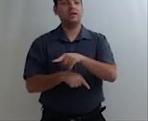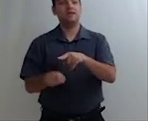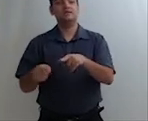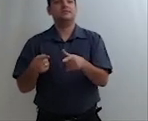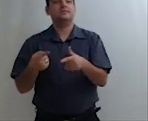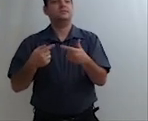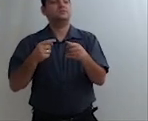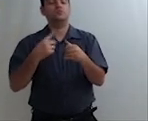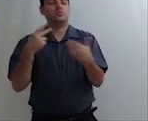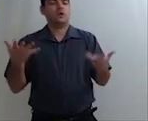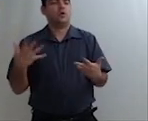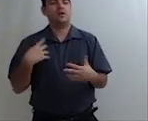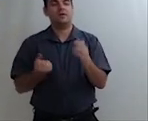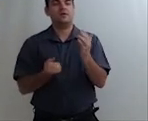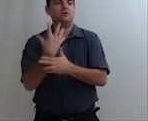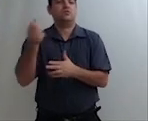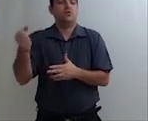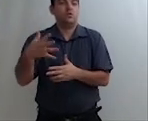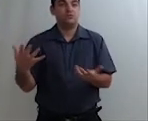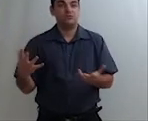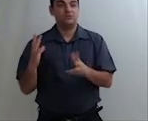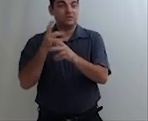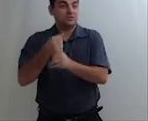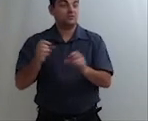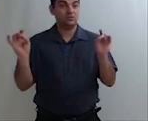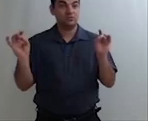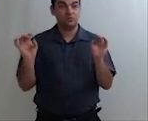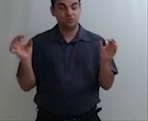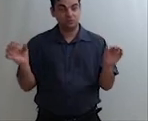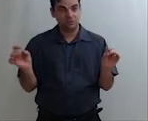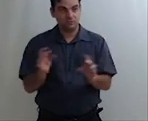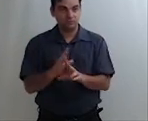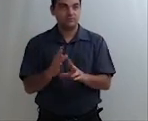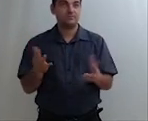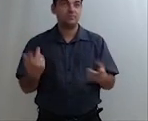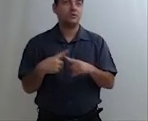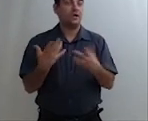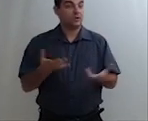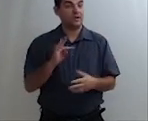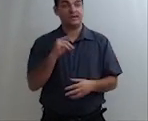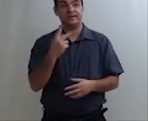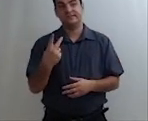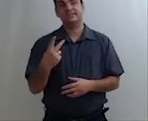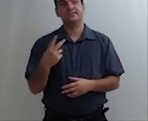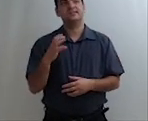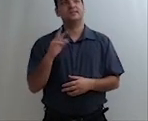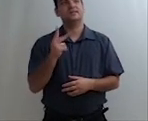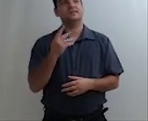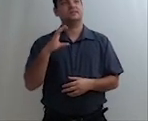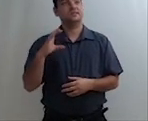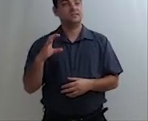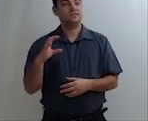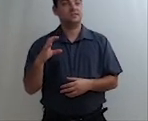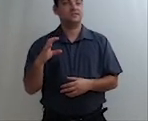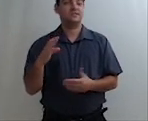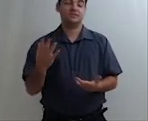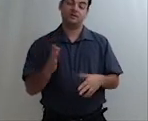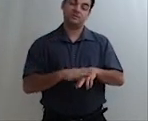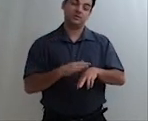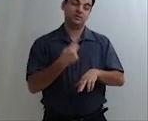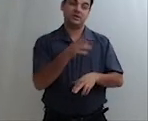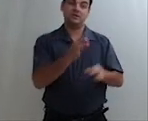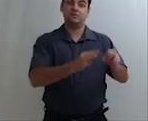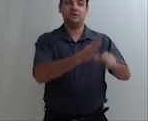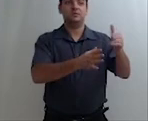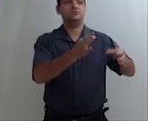recurso especial mas que seria passivo de concessão de Abas copos de ofício uma vez que essa medida concedida ponte própria pelo órgão julgador quando